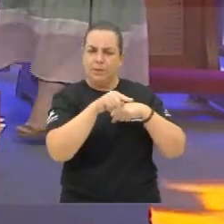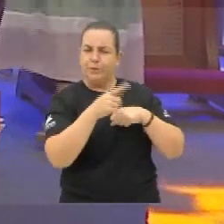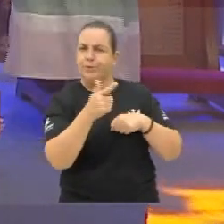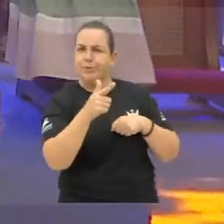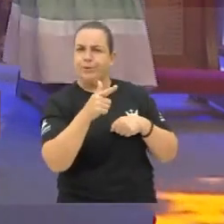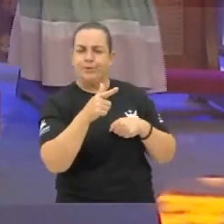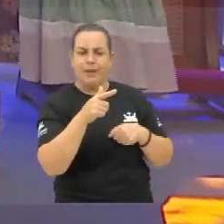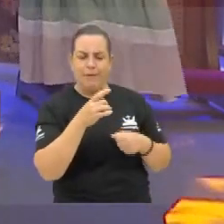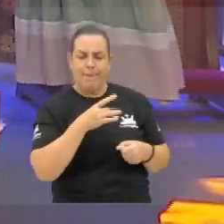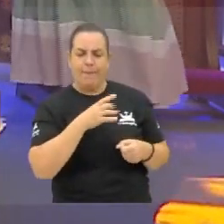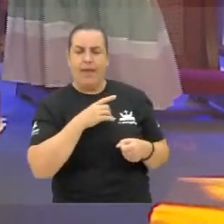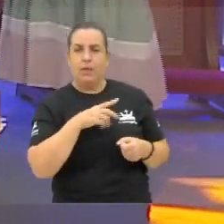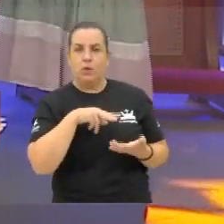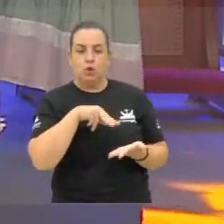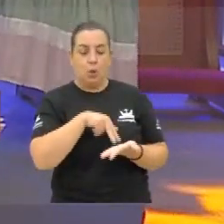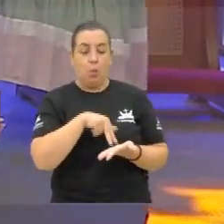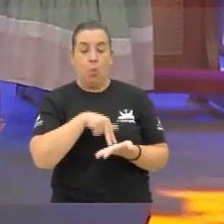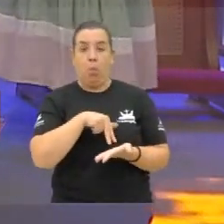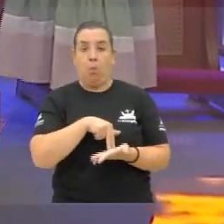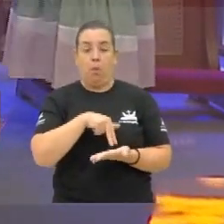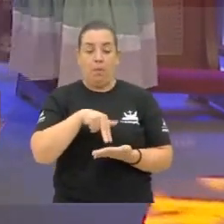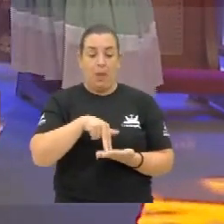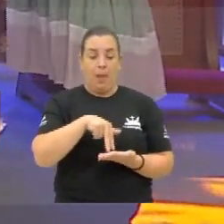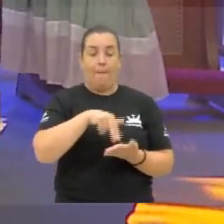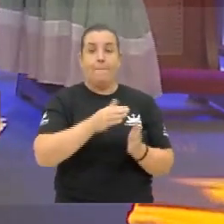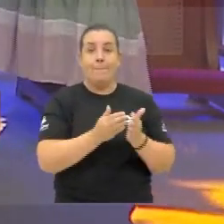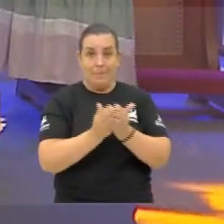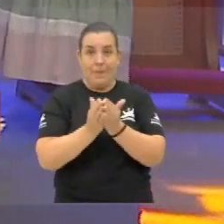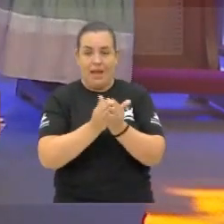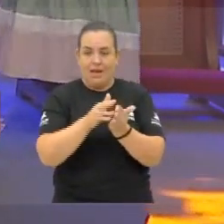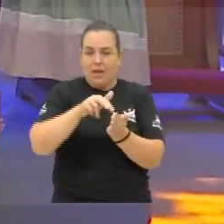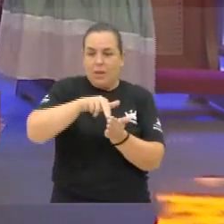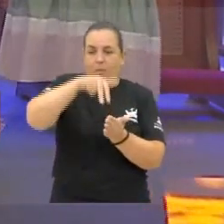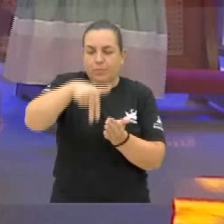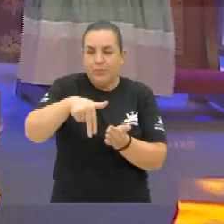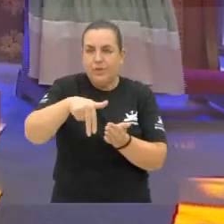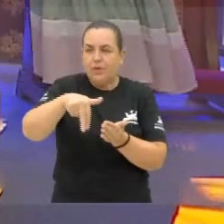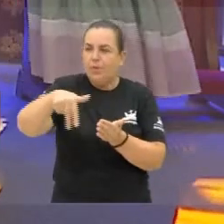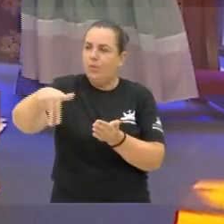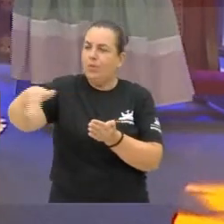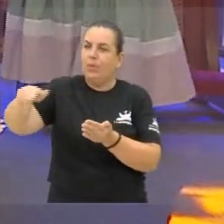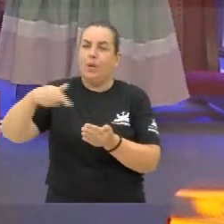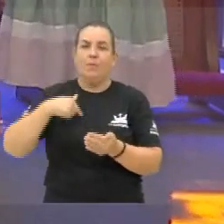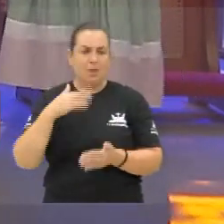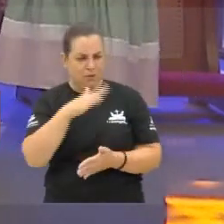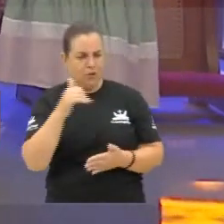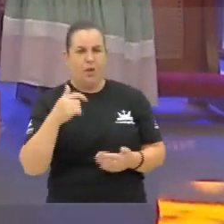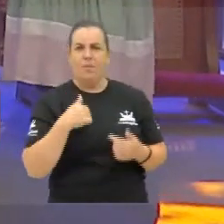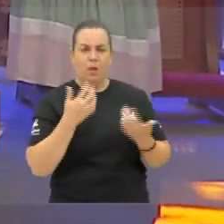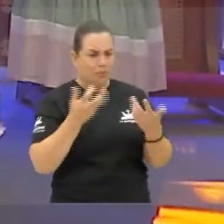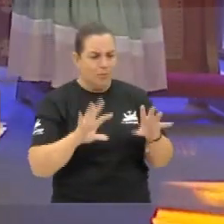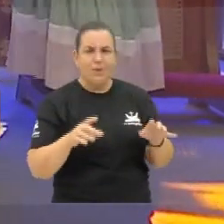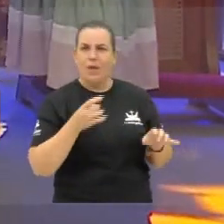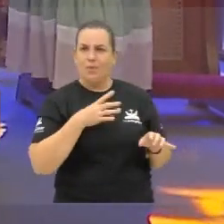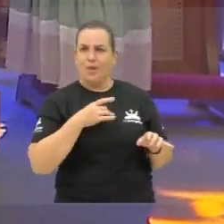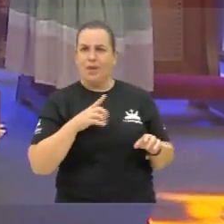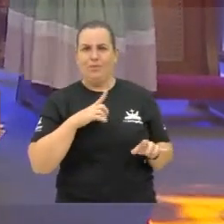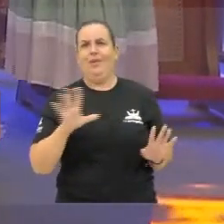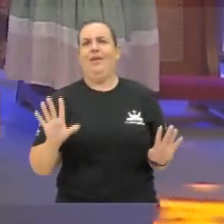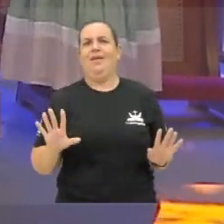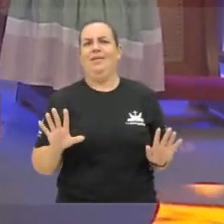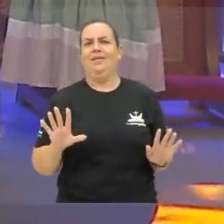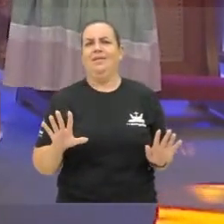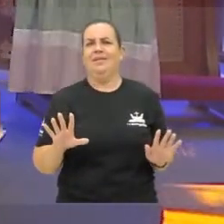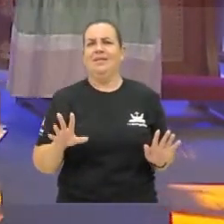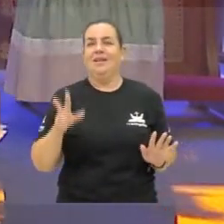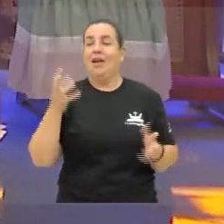os dois pezinhos para fora da barca e dizer: eu vou até Ti, Jesus. Me chama. Eu não quero ter mais medo. Eu